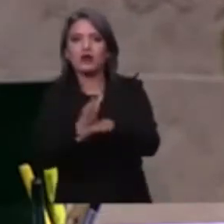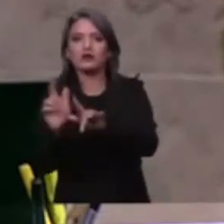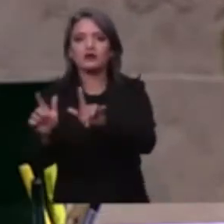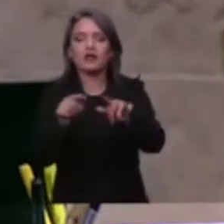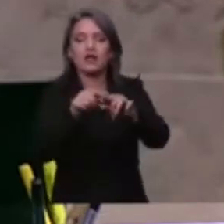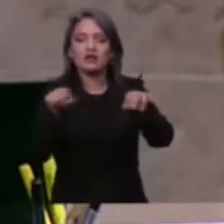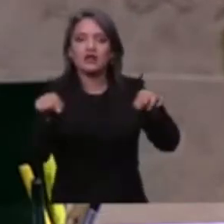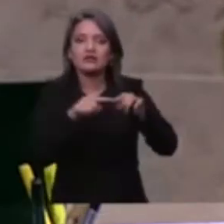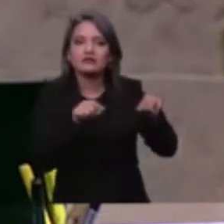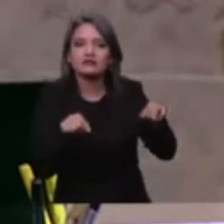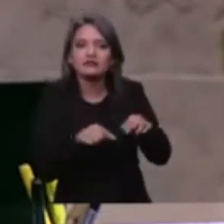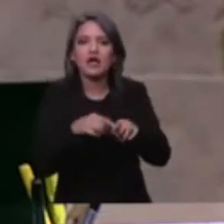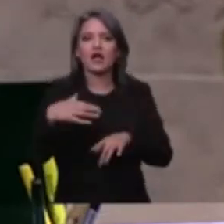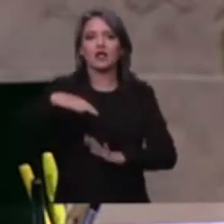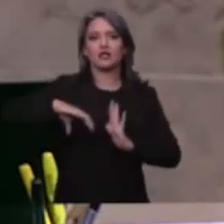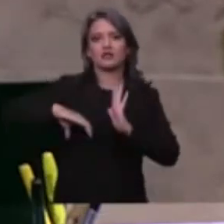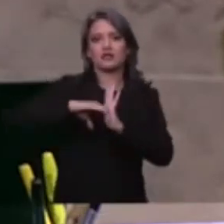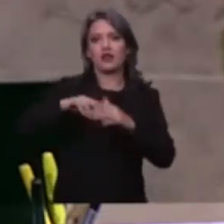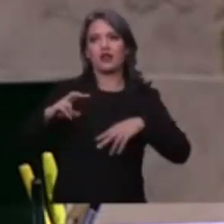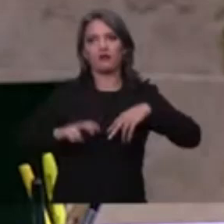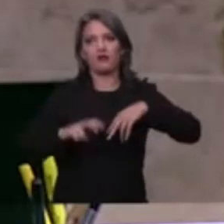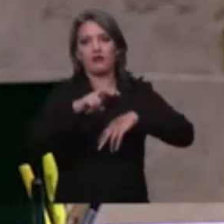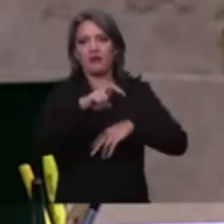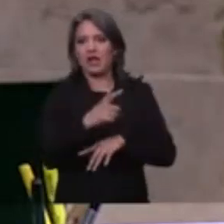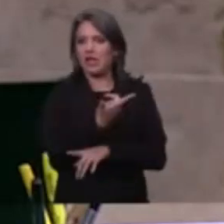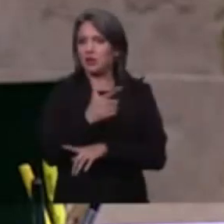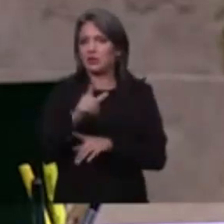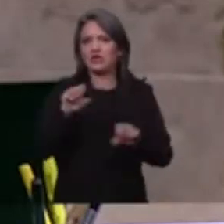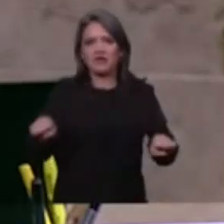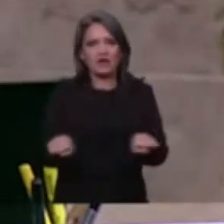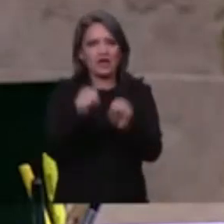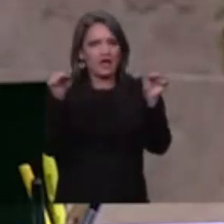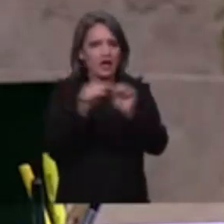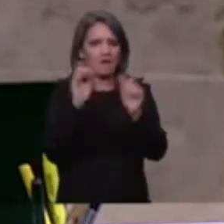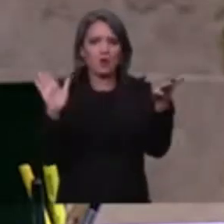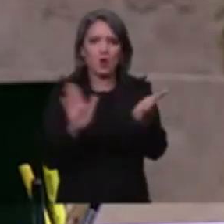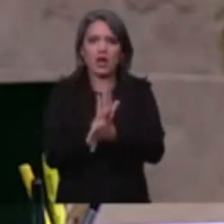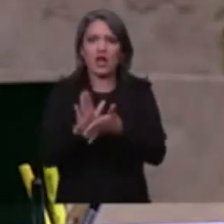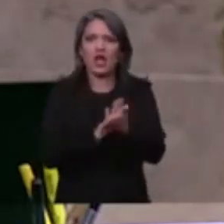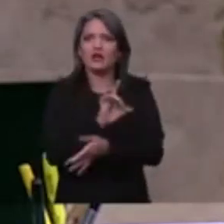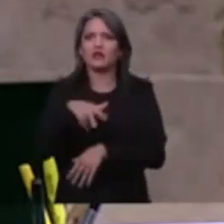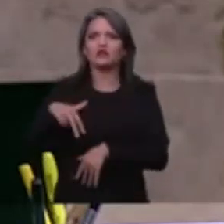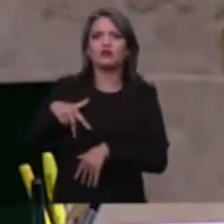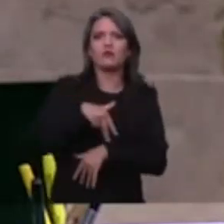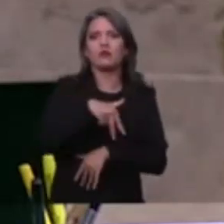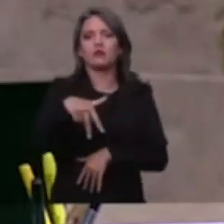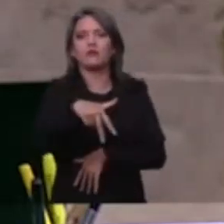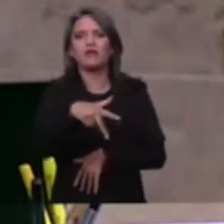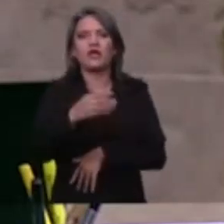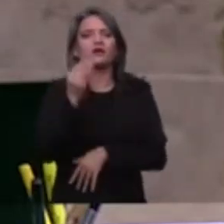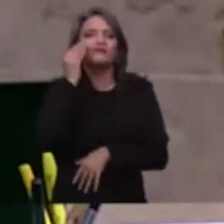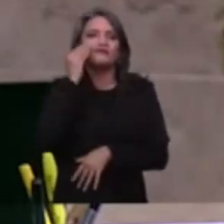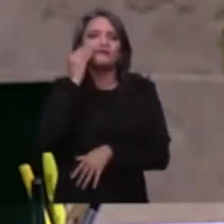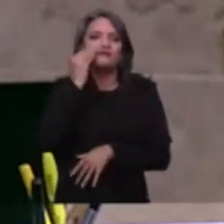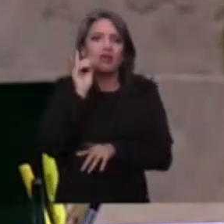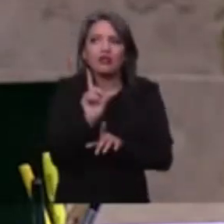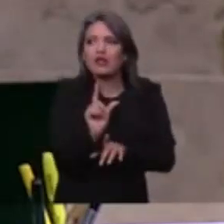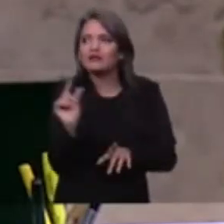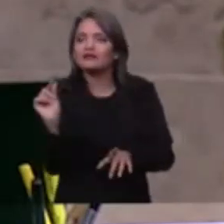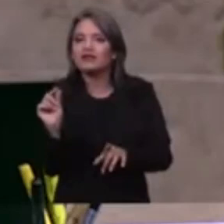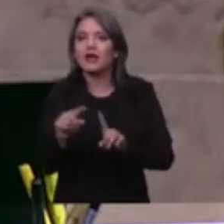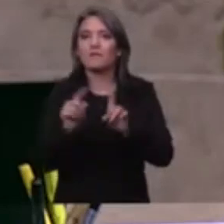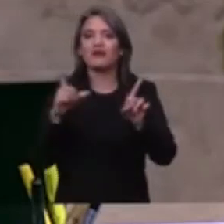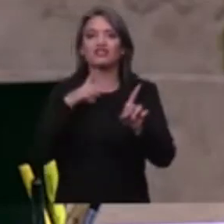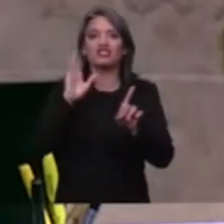Federal pela escadaria, que não danificou qualquer bem do Congresso Nacional, que, ao tentar sair das galerias,